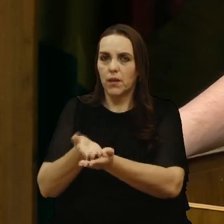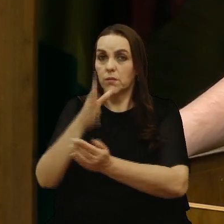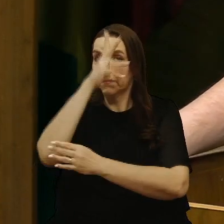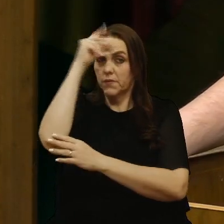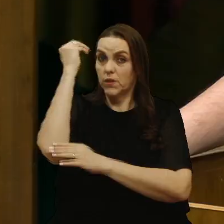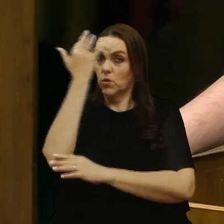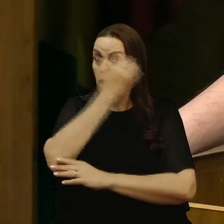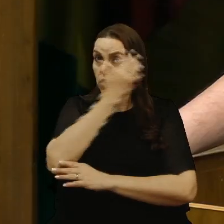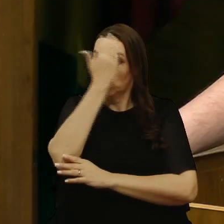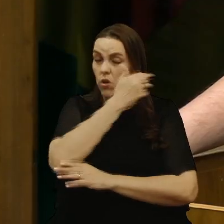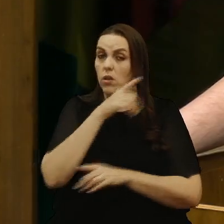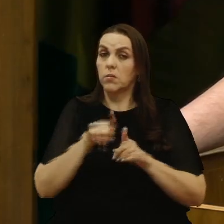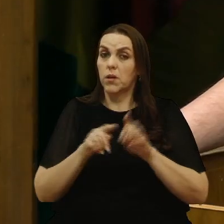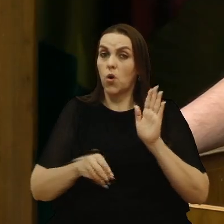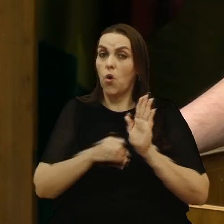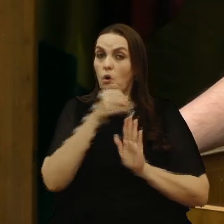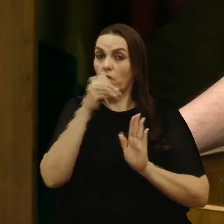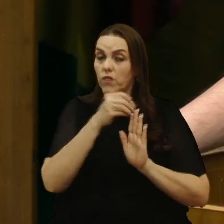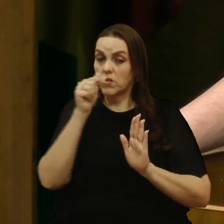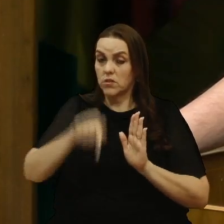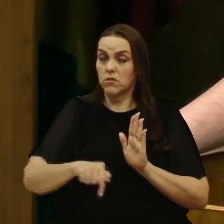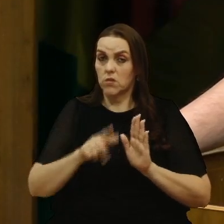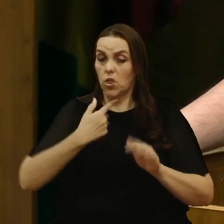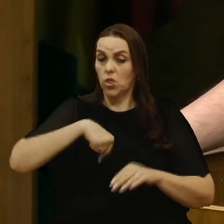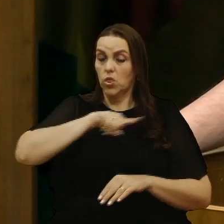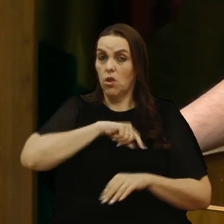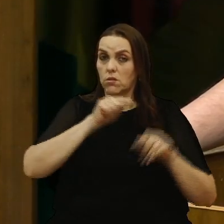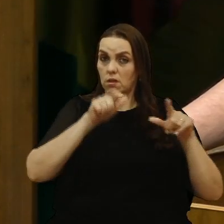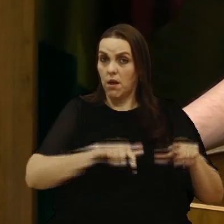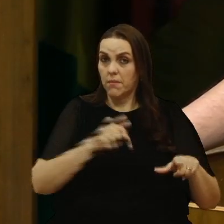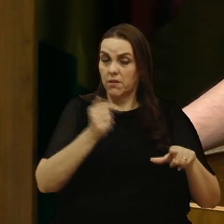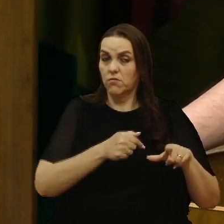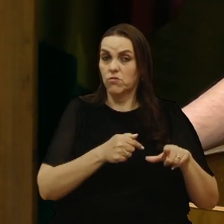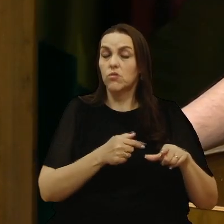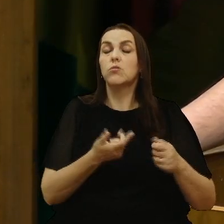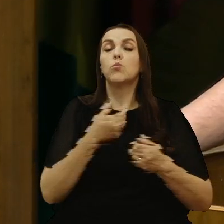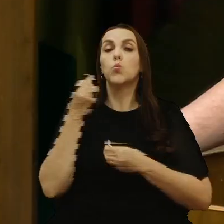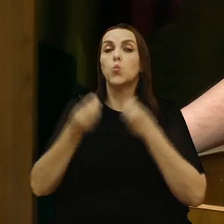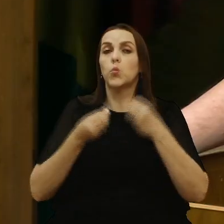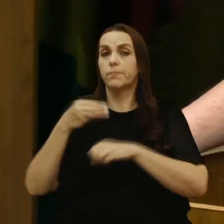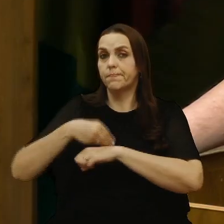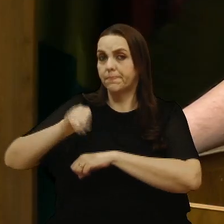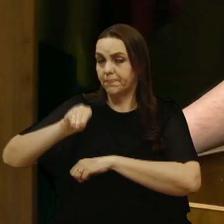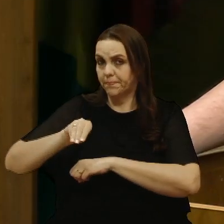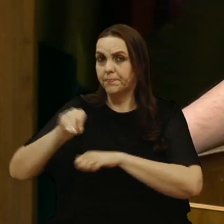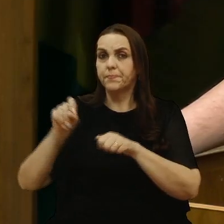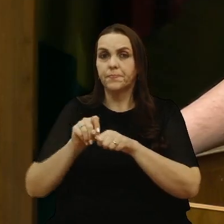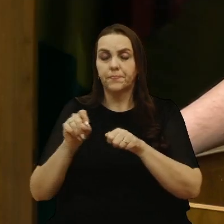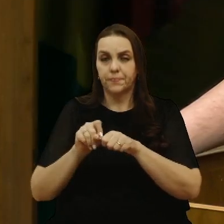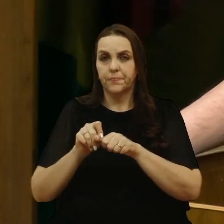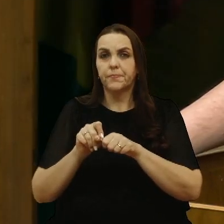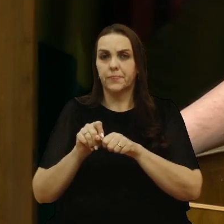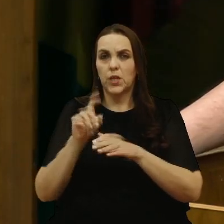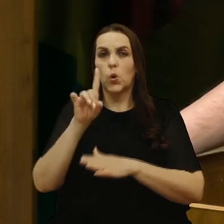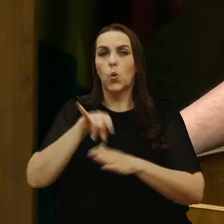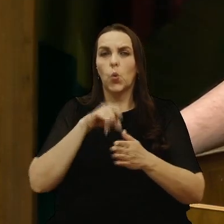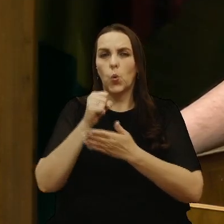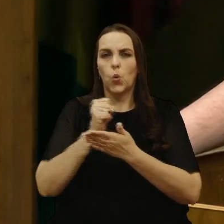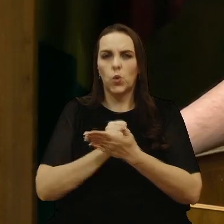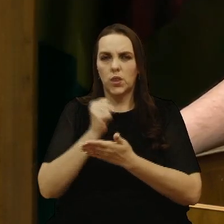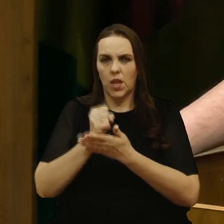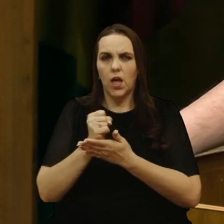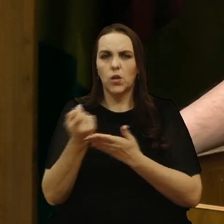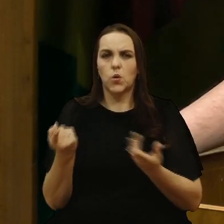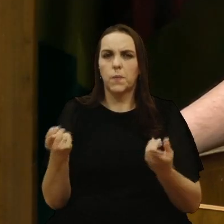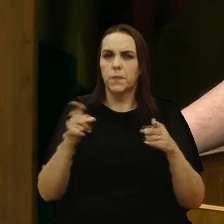Adiló, já encaminhamos um ofício pelo nosso gabinete, sugerindo que seja feito uma contratação, um